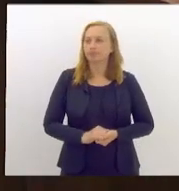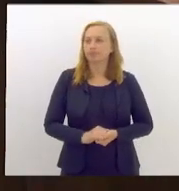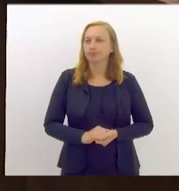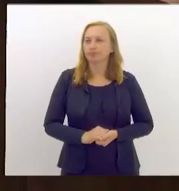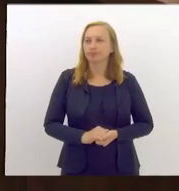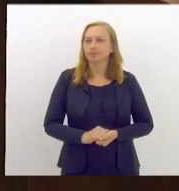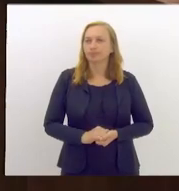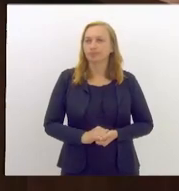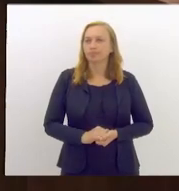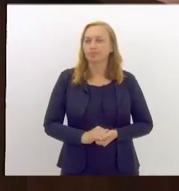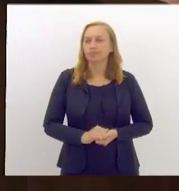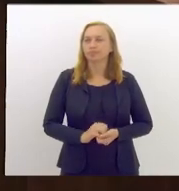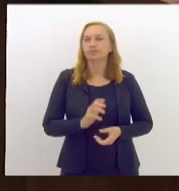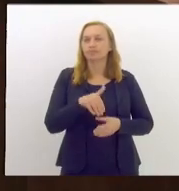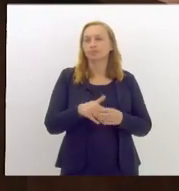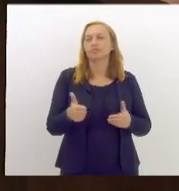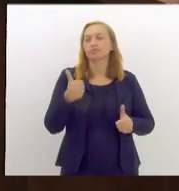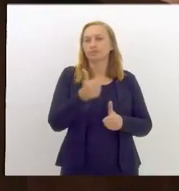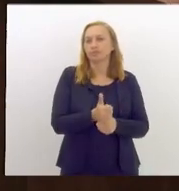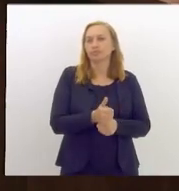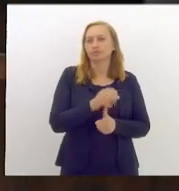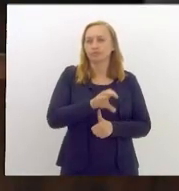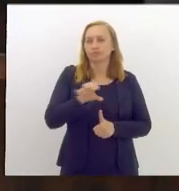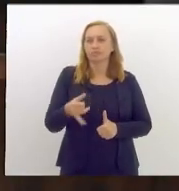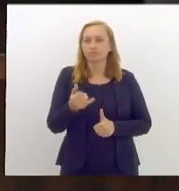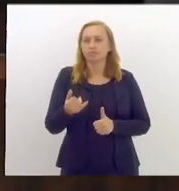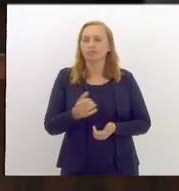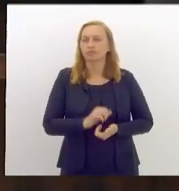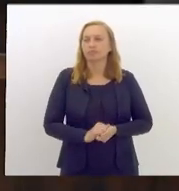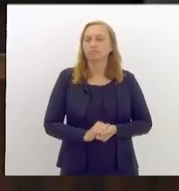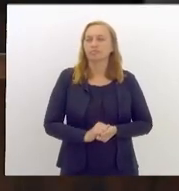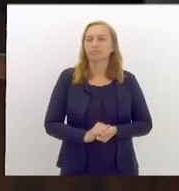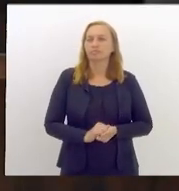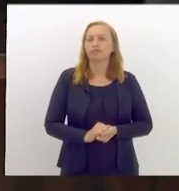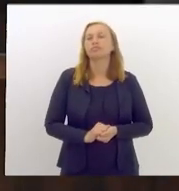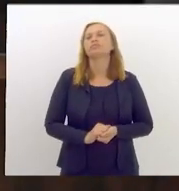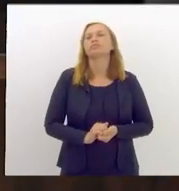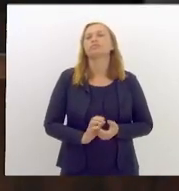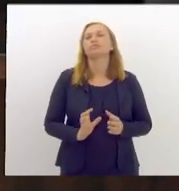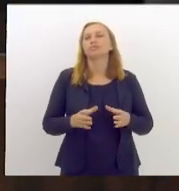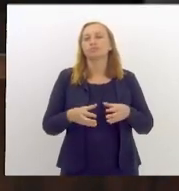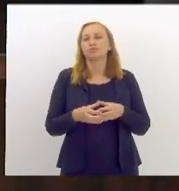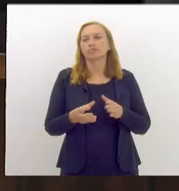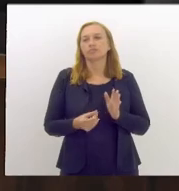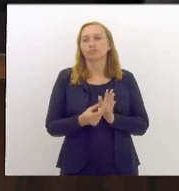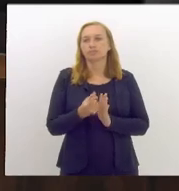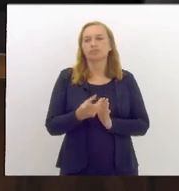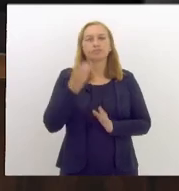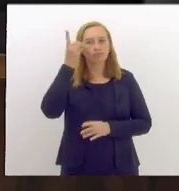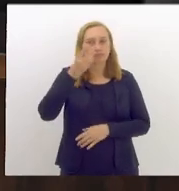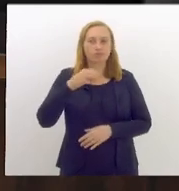professor de economia vota com um substitutivo da ccj favorável pela comissão de orçamento Deputado Chico Machado